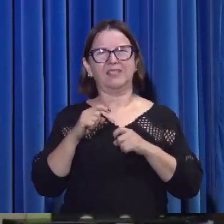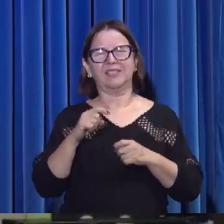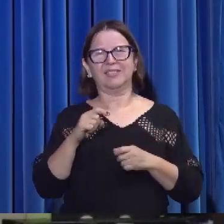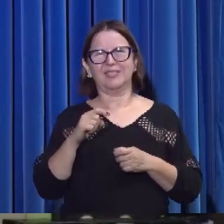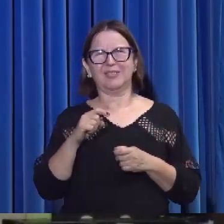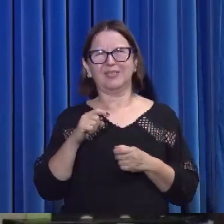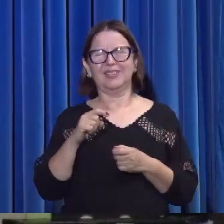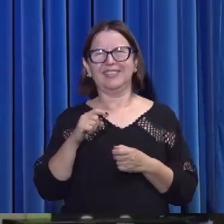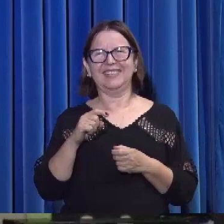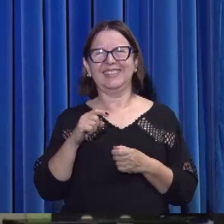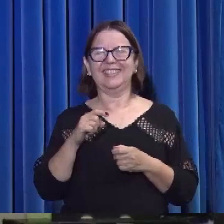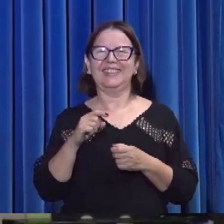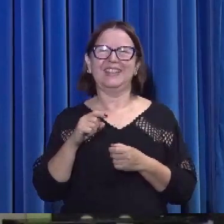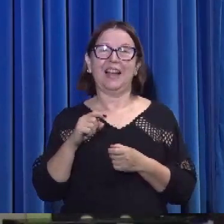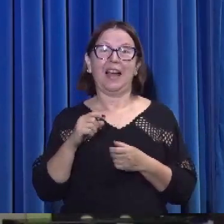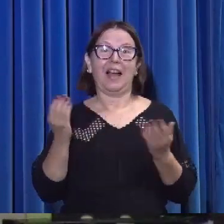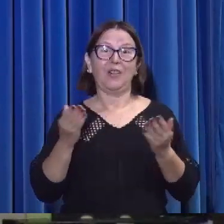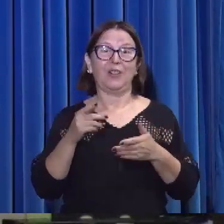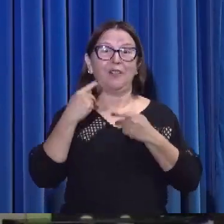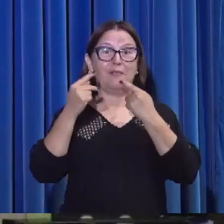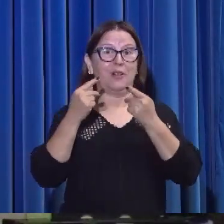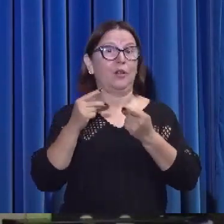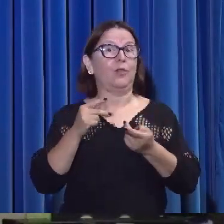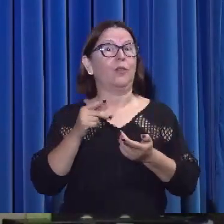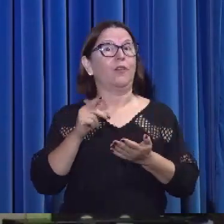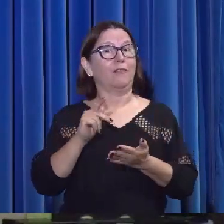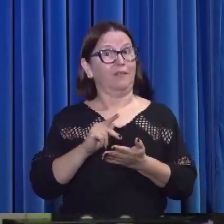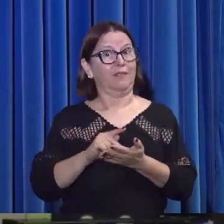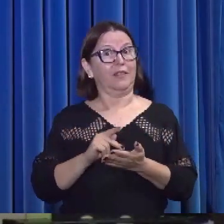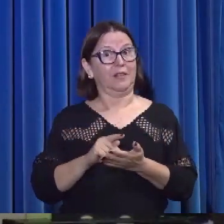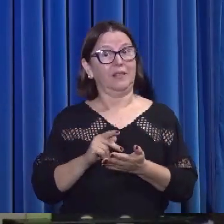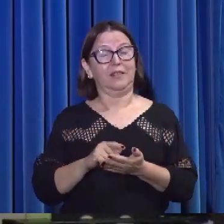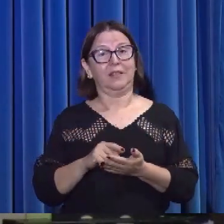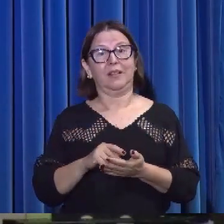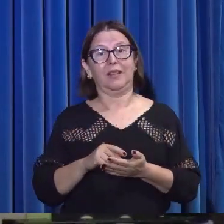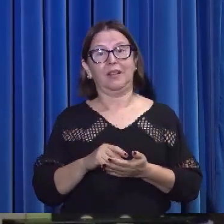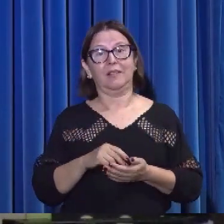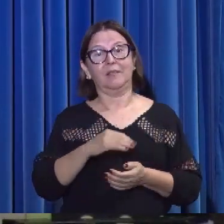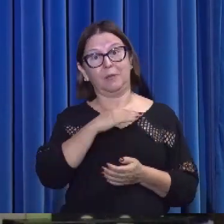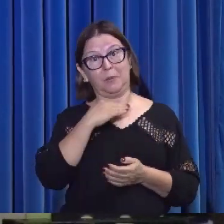está enganando você, e de repente ele desengana, não tem mais jeito.